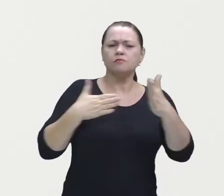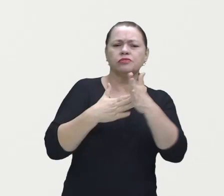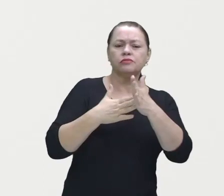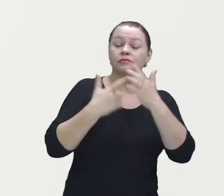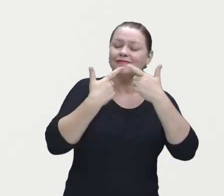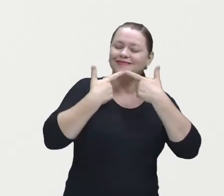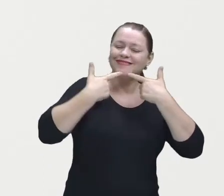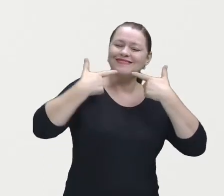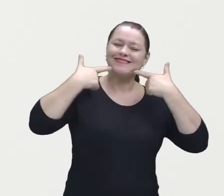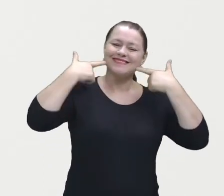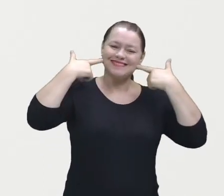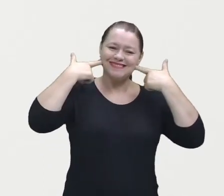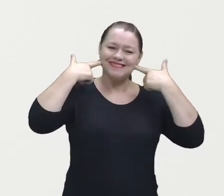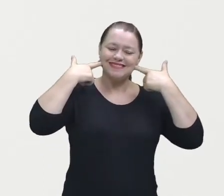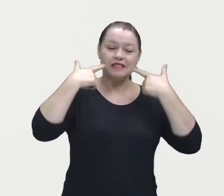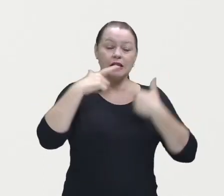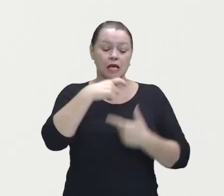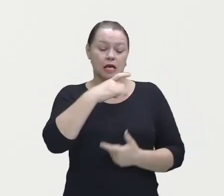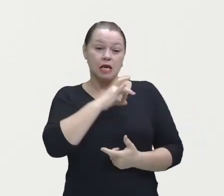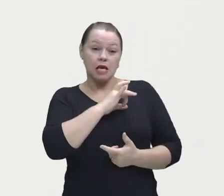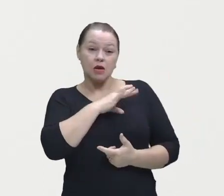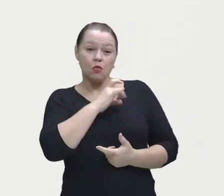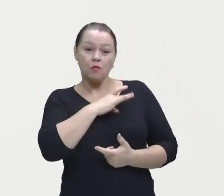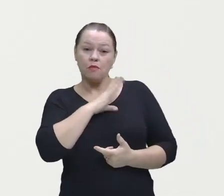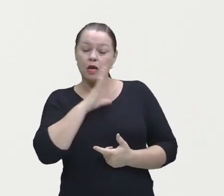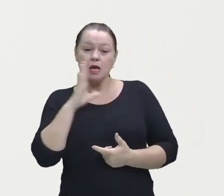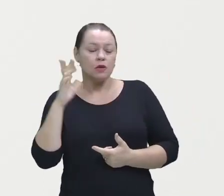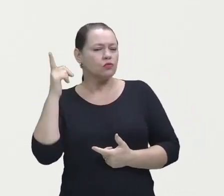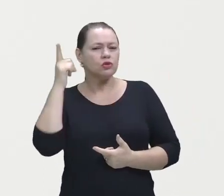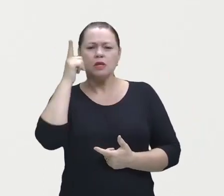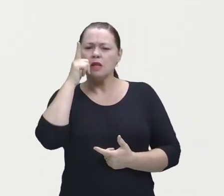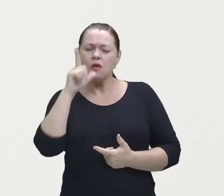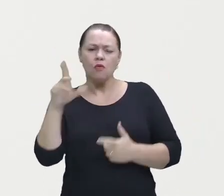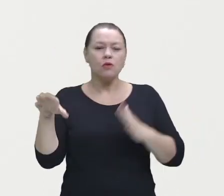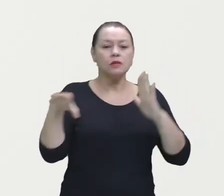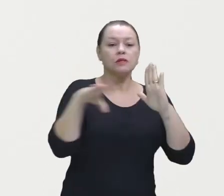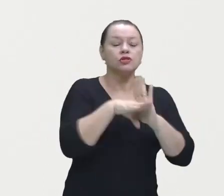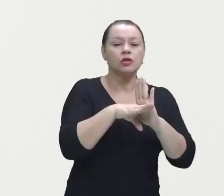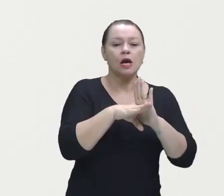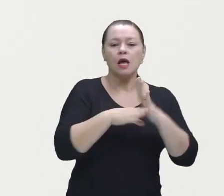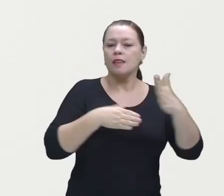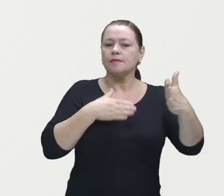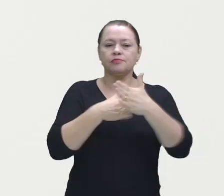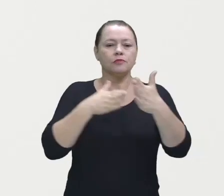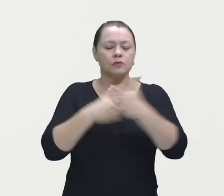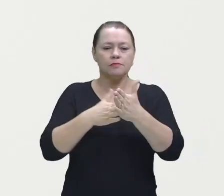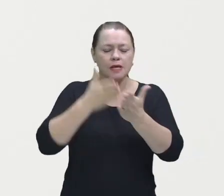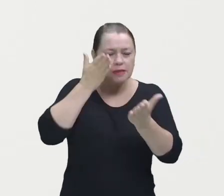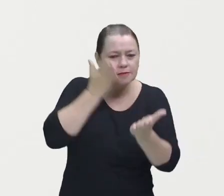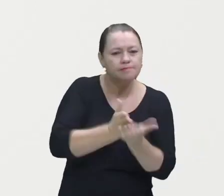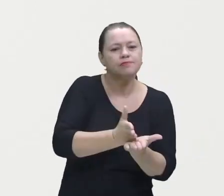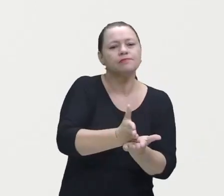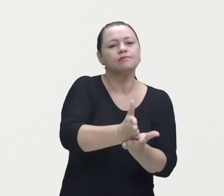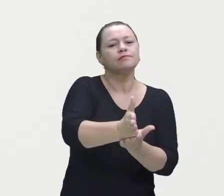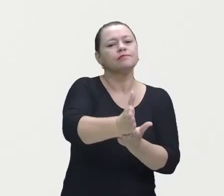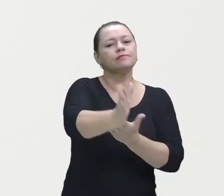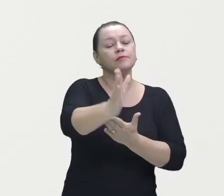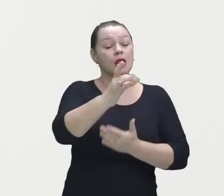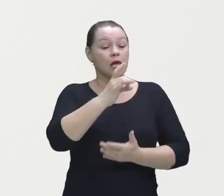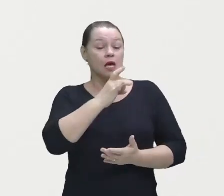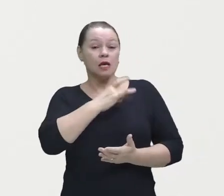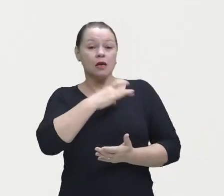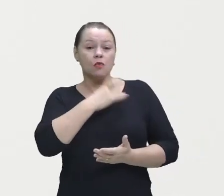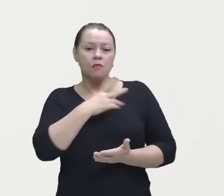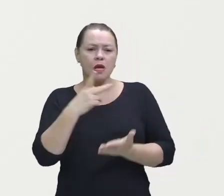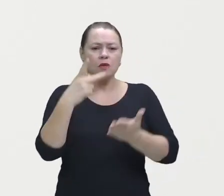sorrir. Que o medo de não chegar não lhe impeça de seguir. Que o medo de